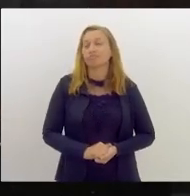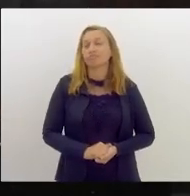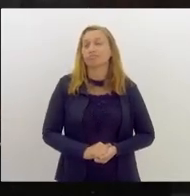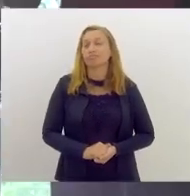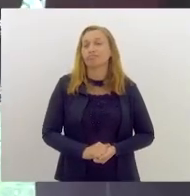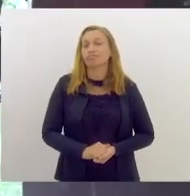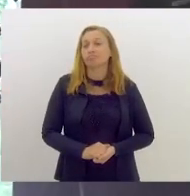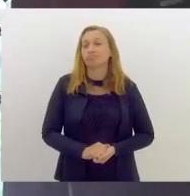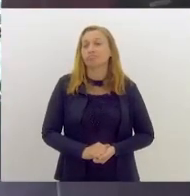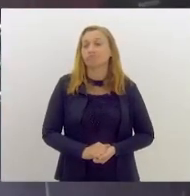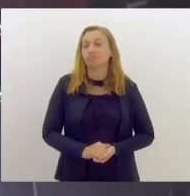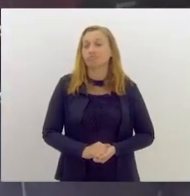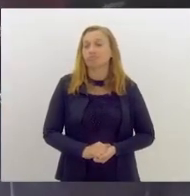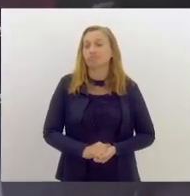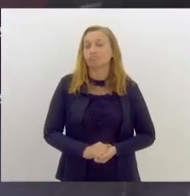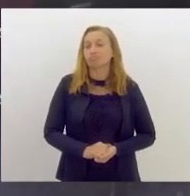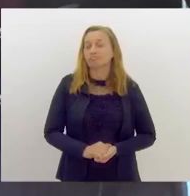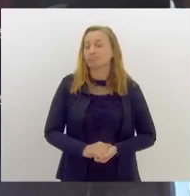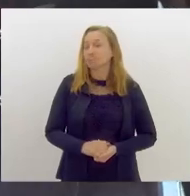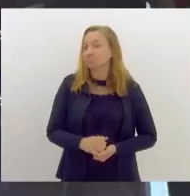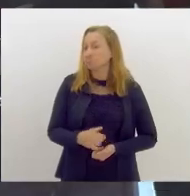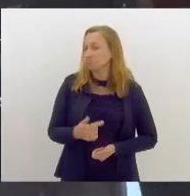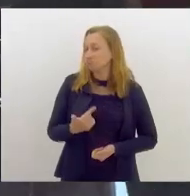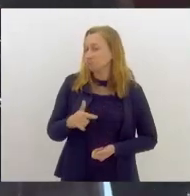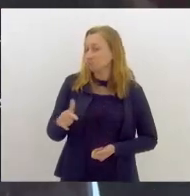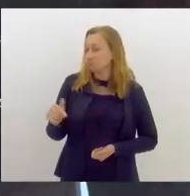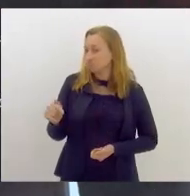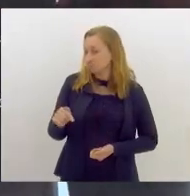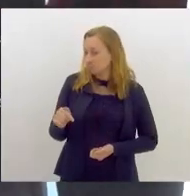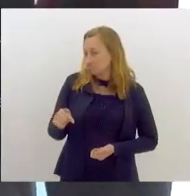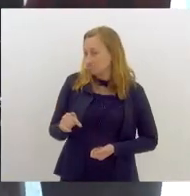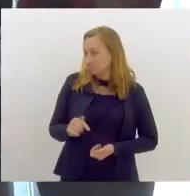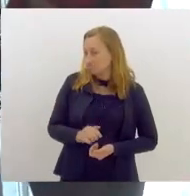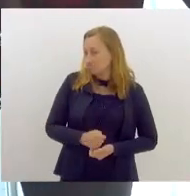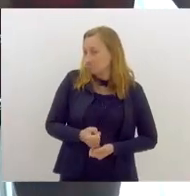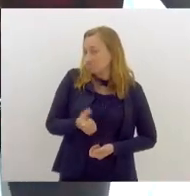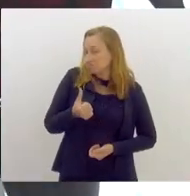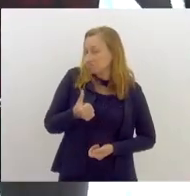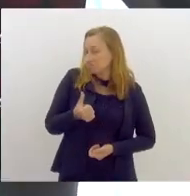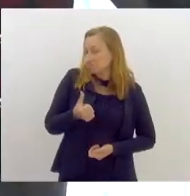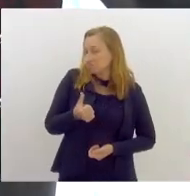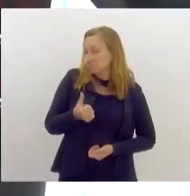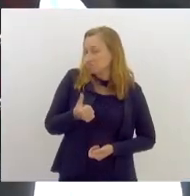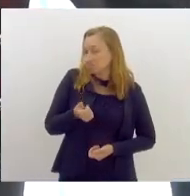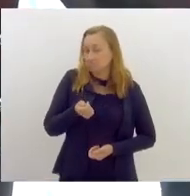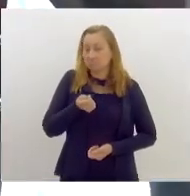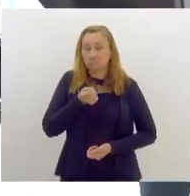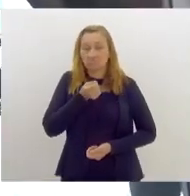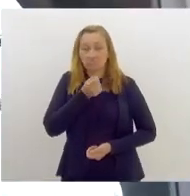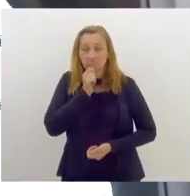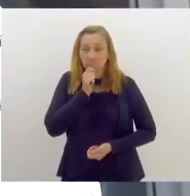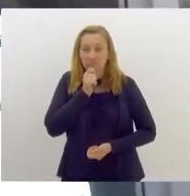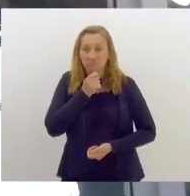que não tem aqui praticamente quase nenhum parlamentar